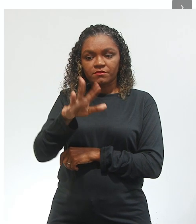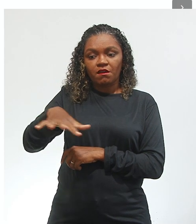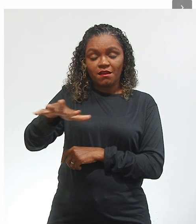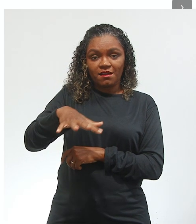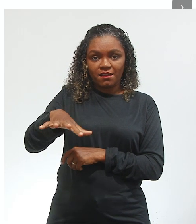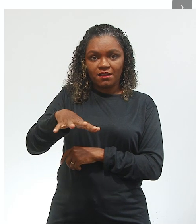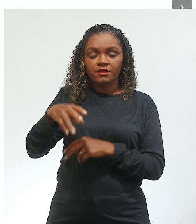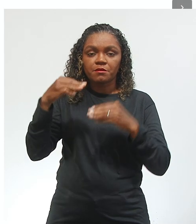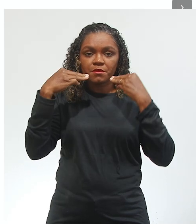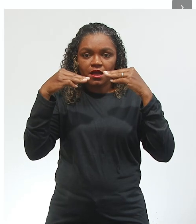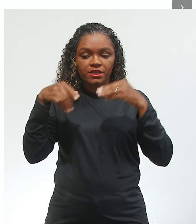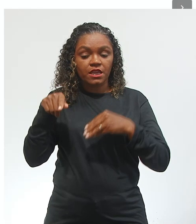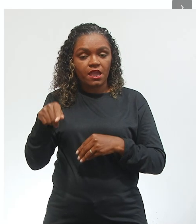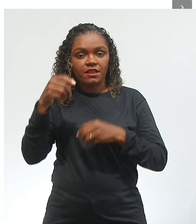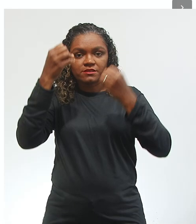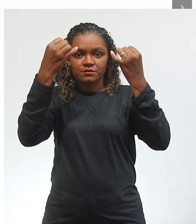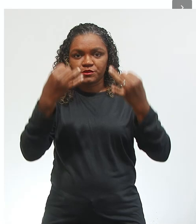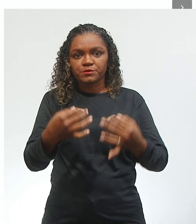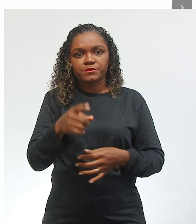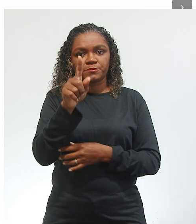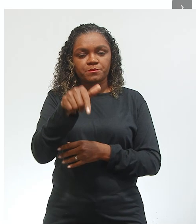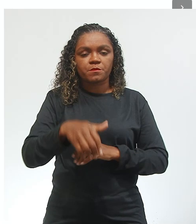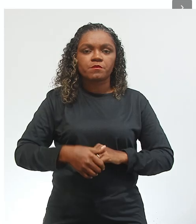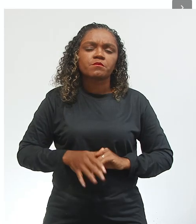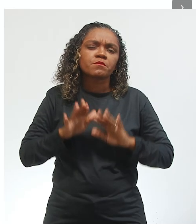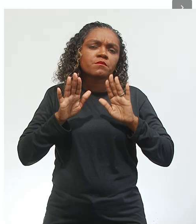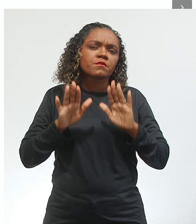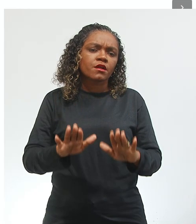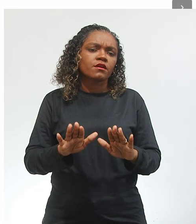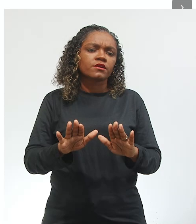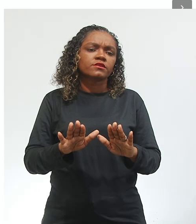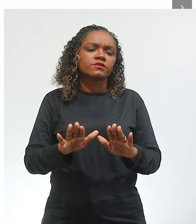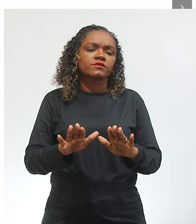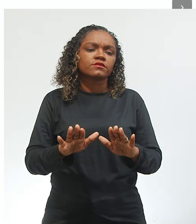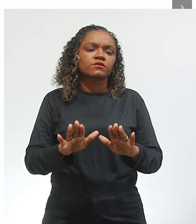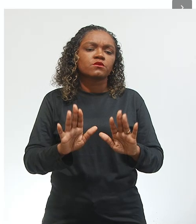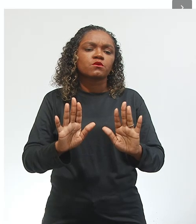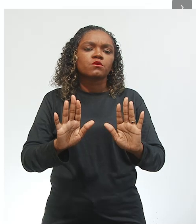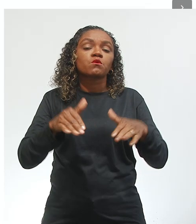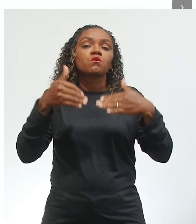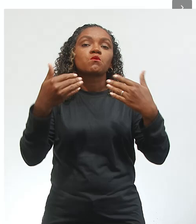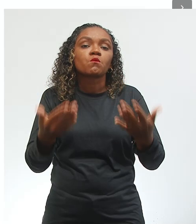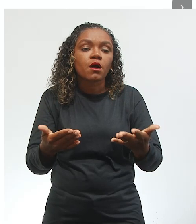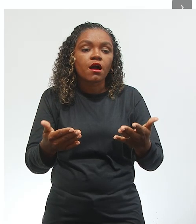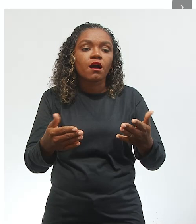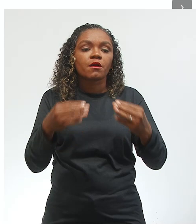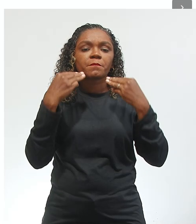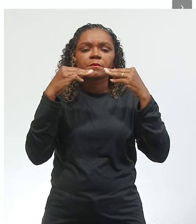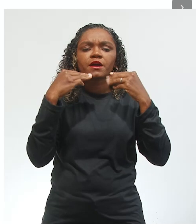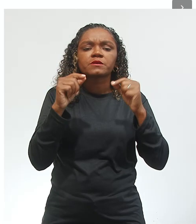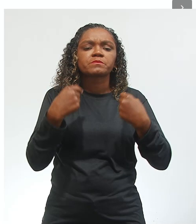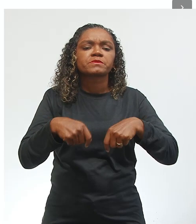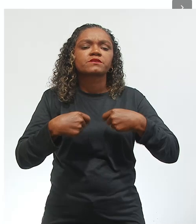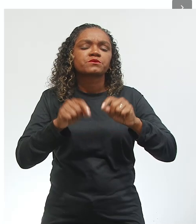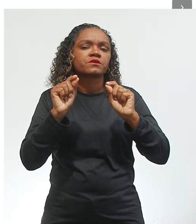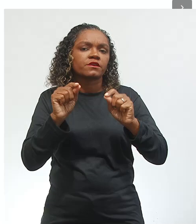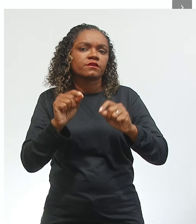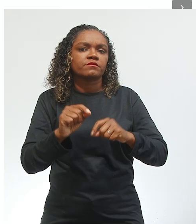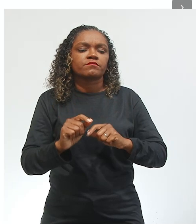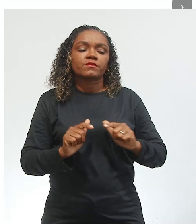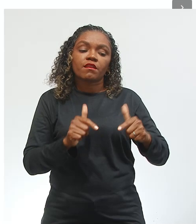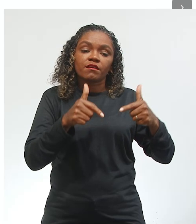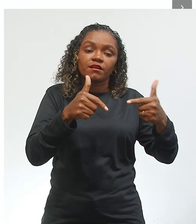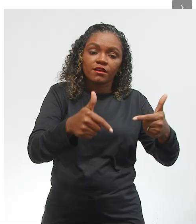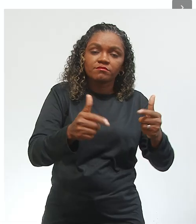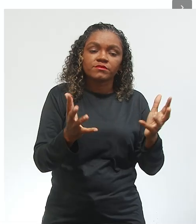área de marketing. O que precisa, então, o plano de marketing, né? Ele precisa de algumas habilidades do profissional de marketing, como